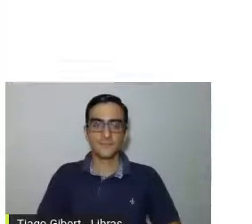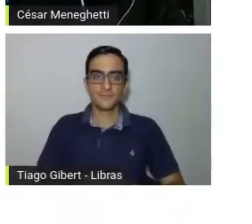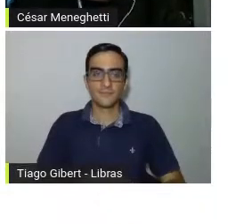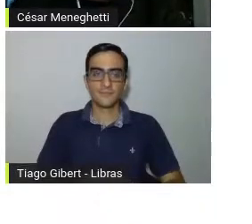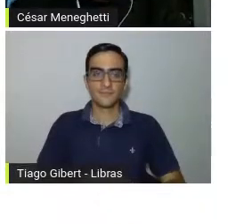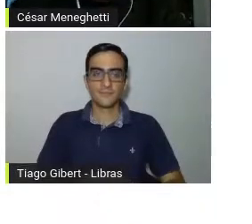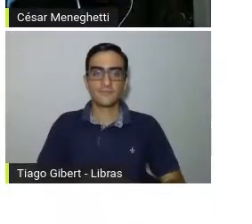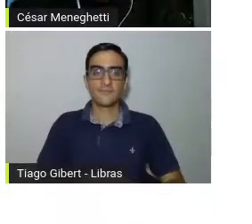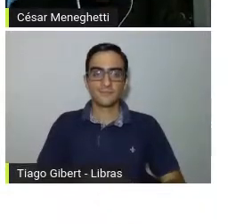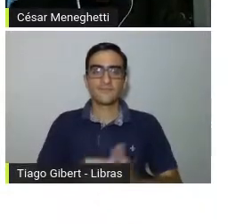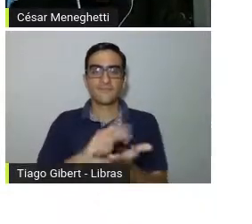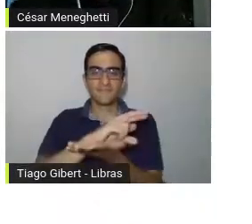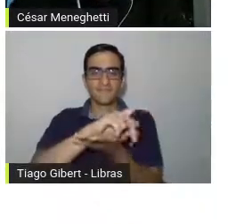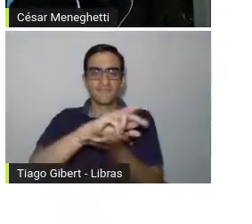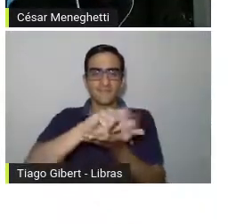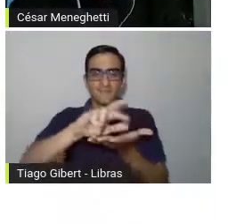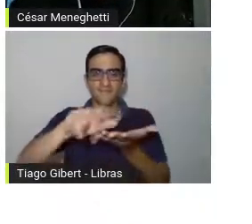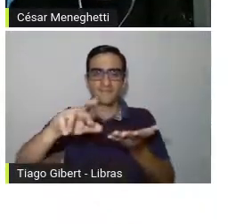Peul,